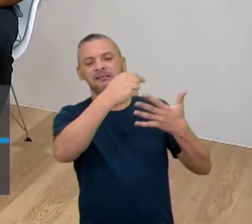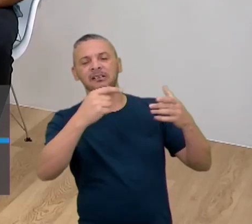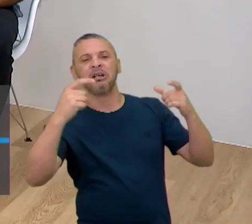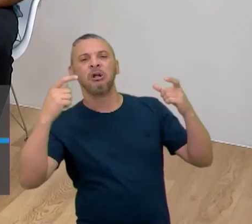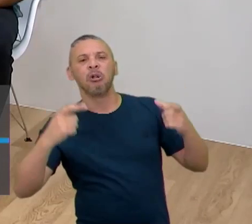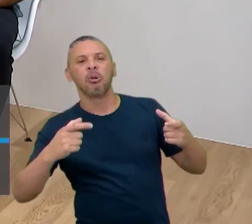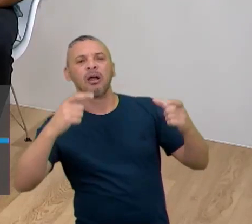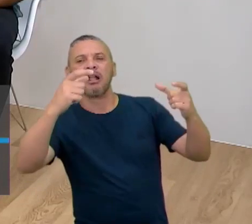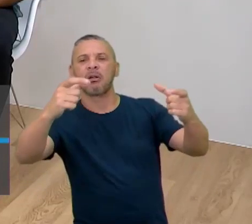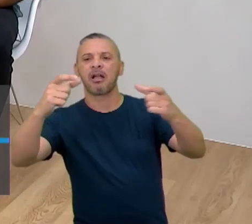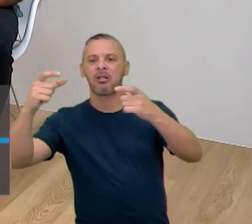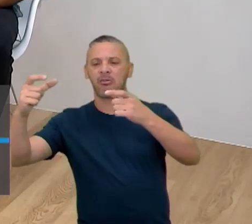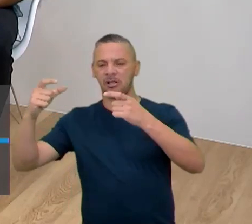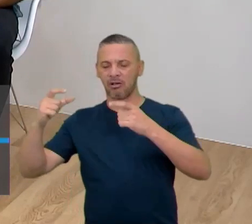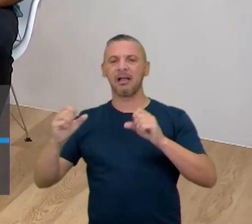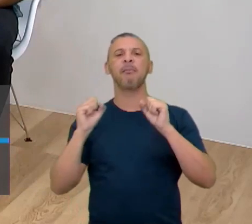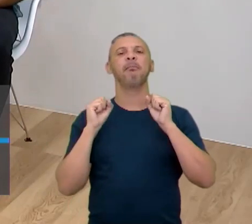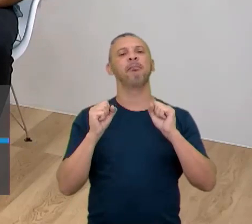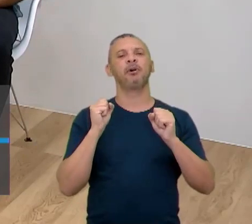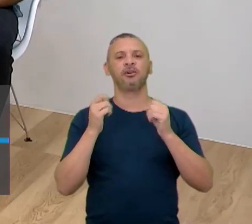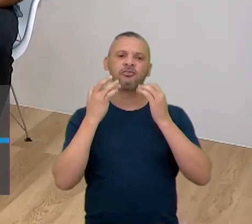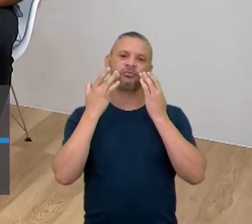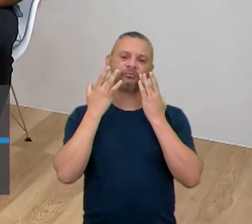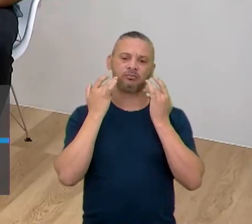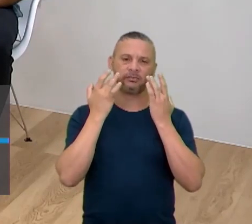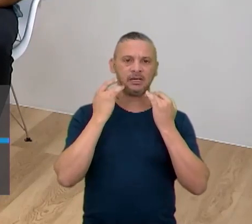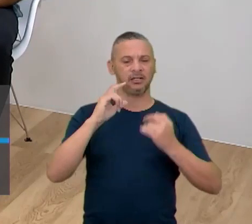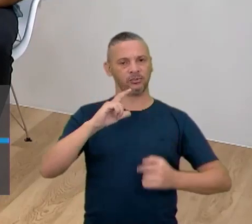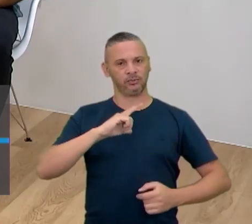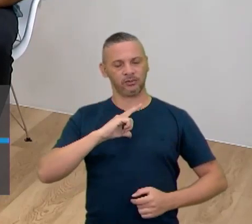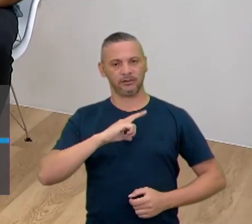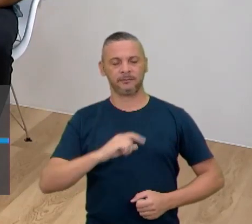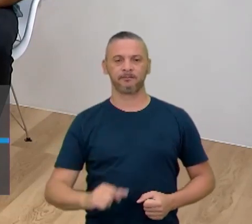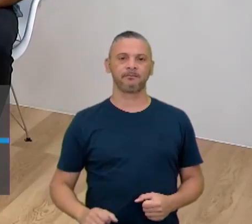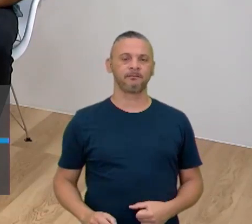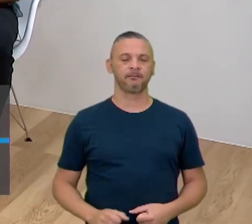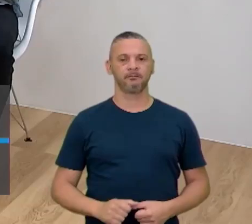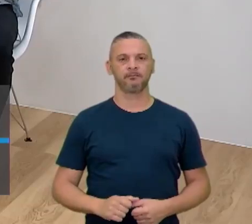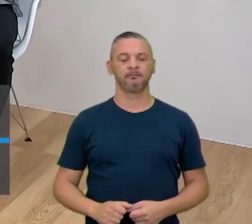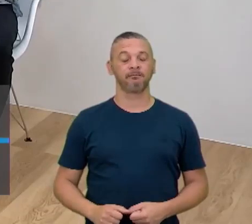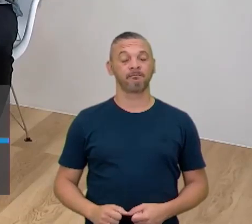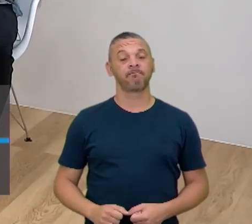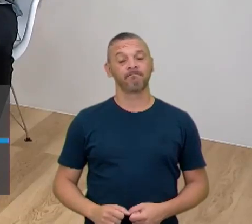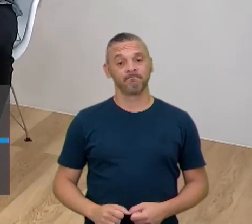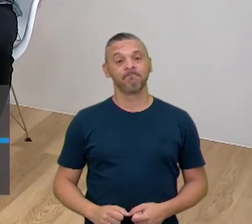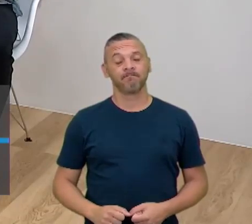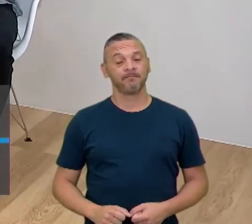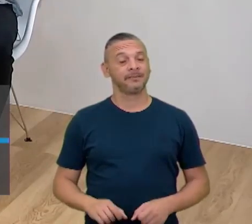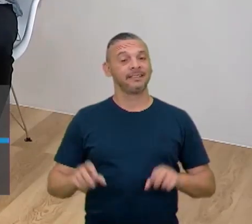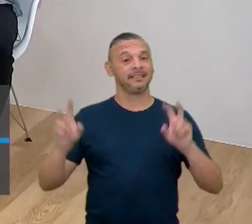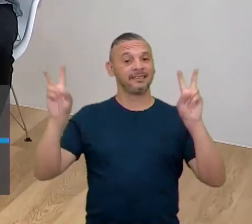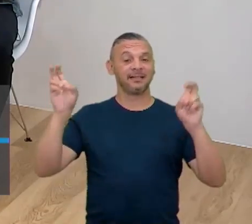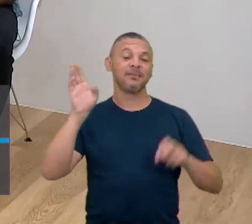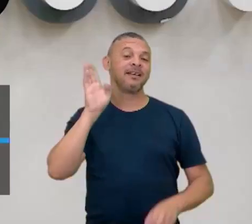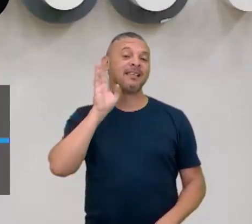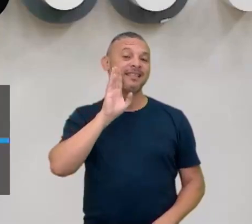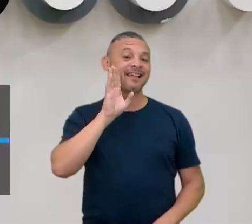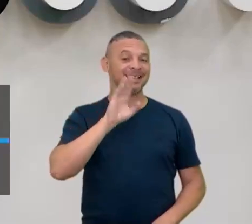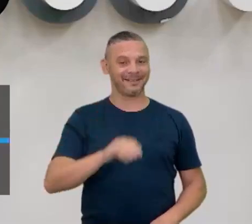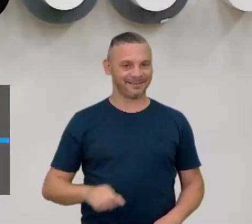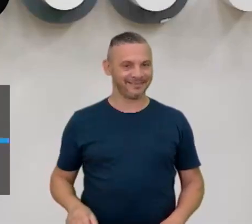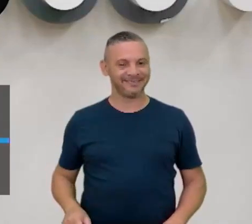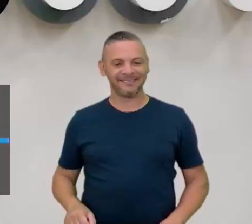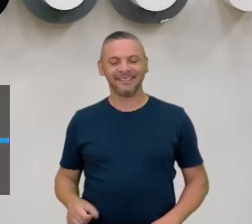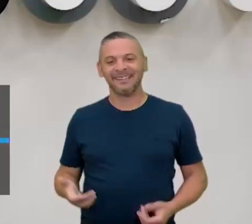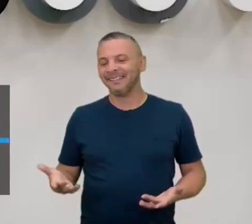não convencionais onde aparece ou podemos ter encenações. Eu acho que esse tema é muito legal porque o teatro,